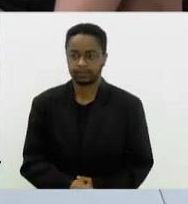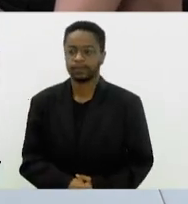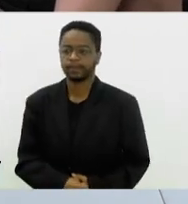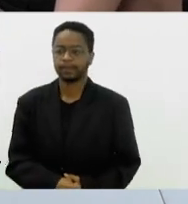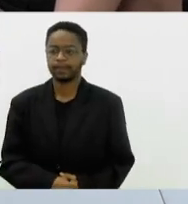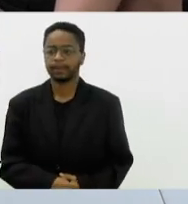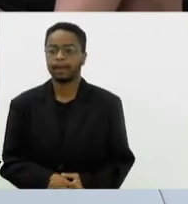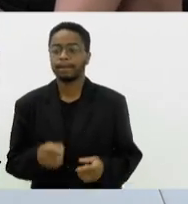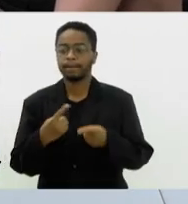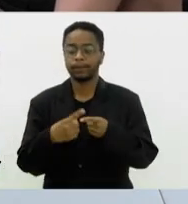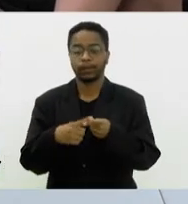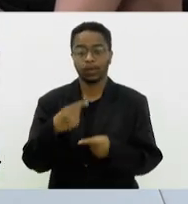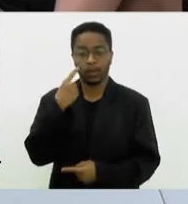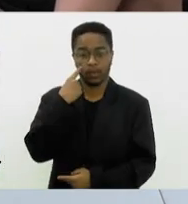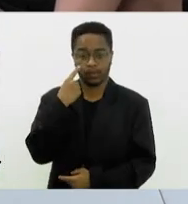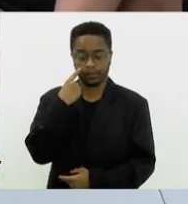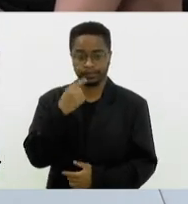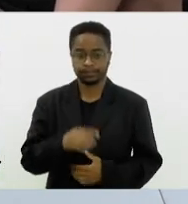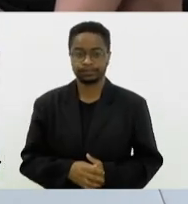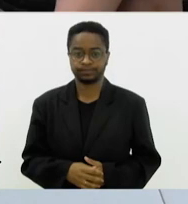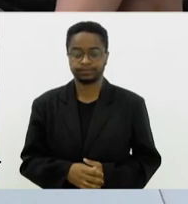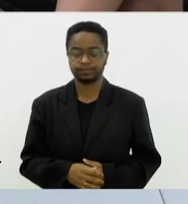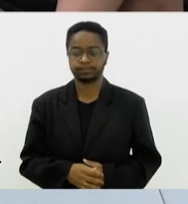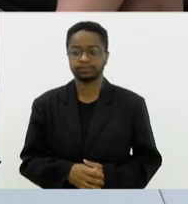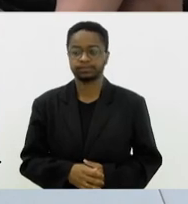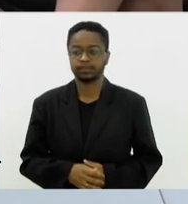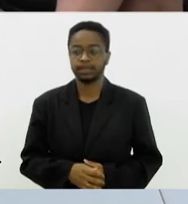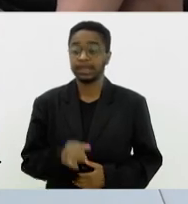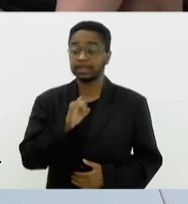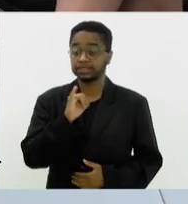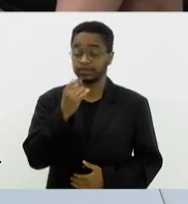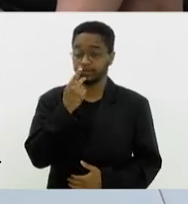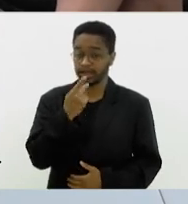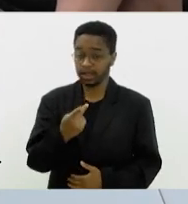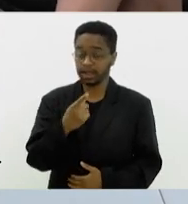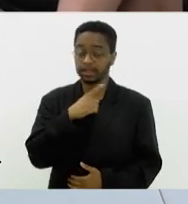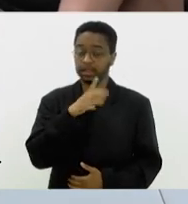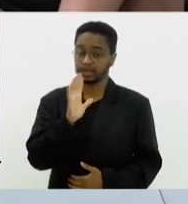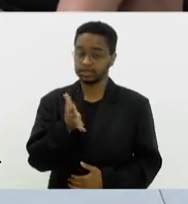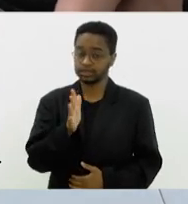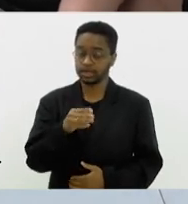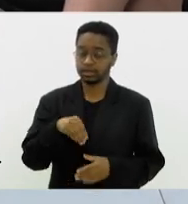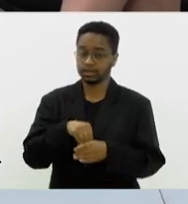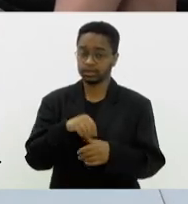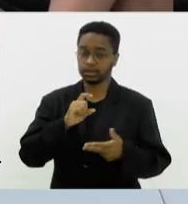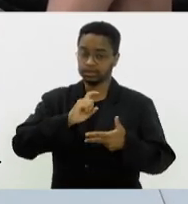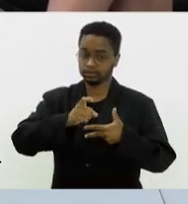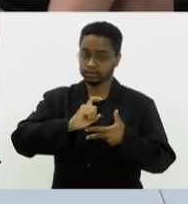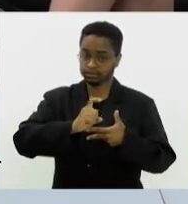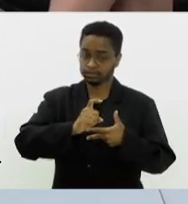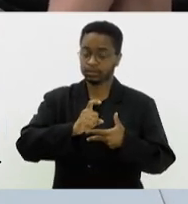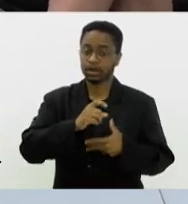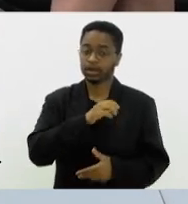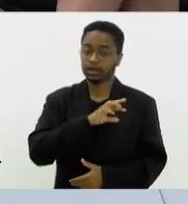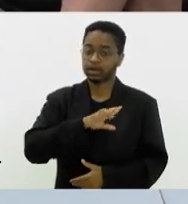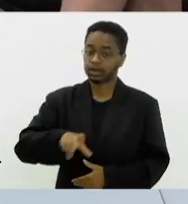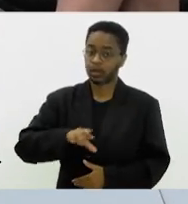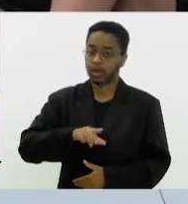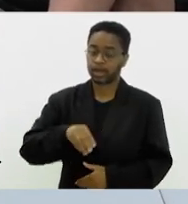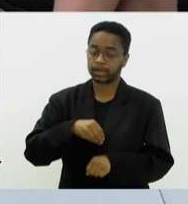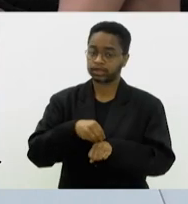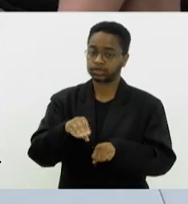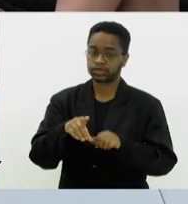Porque veja só. E se já alegar que já existe no Poder Executivo, não é